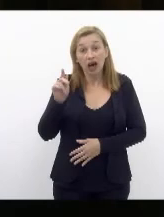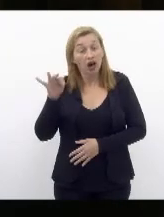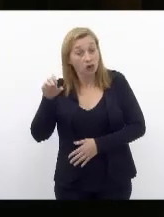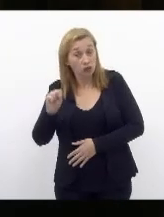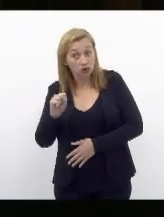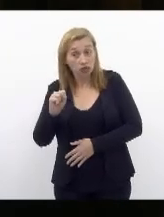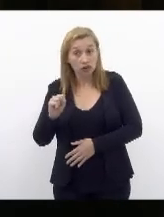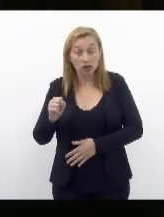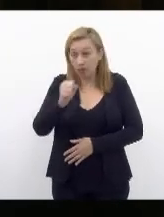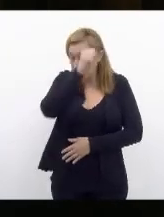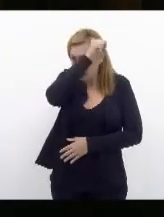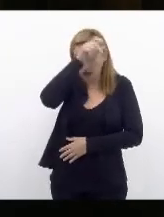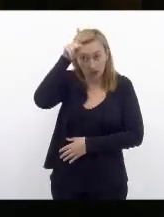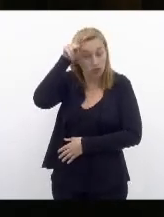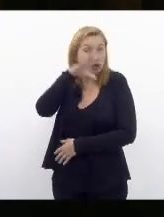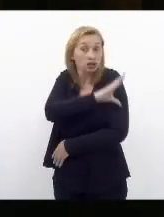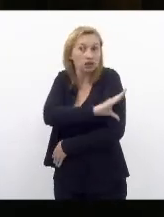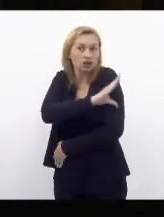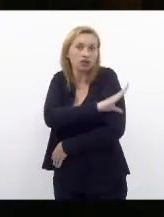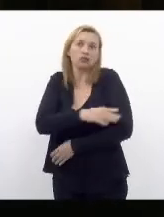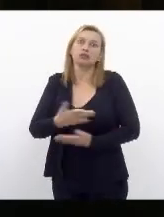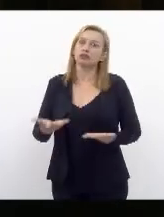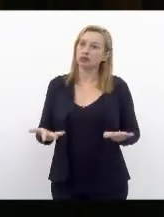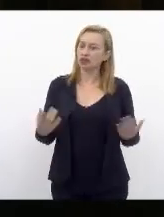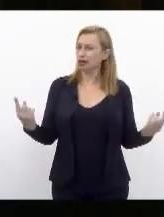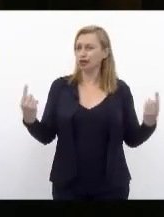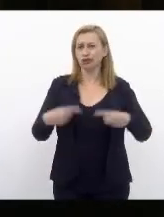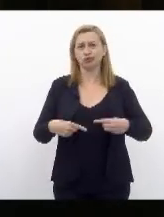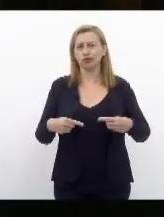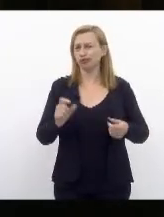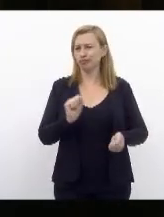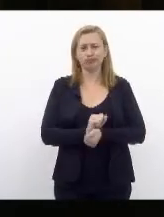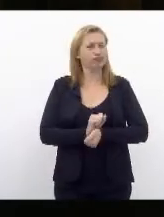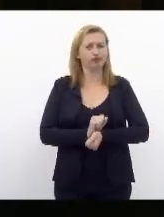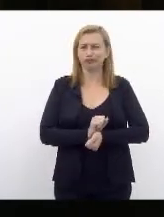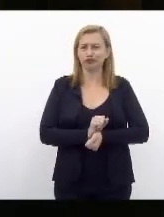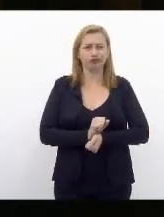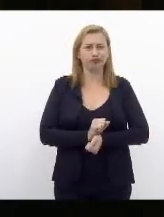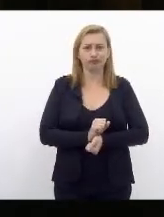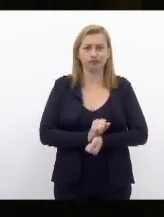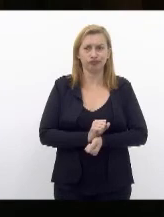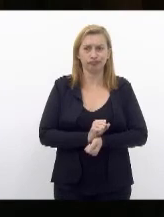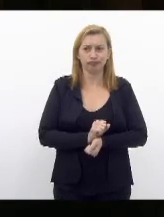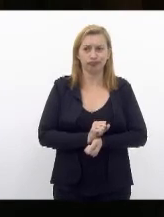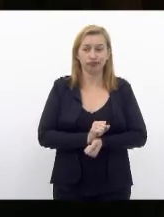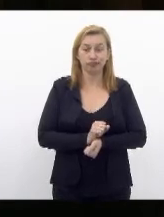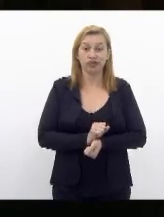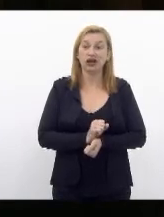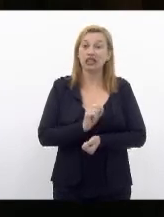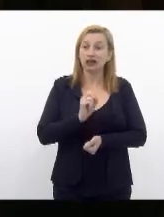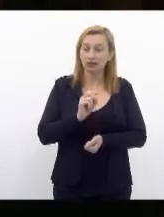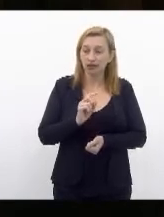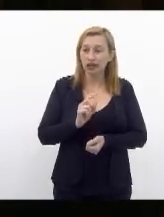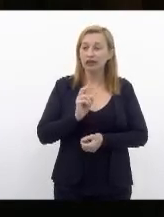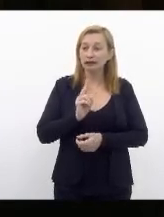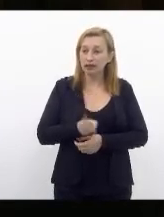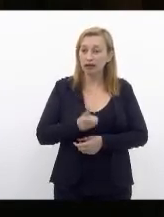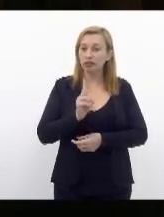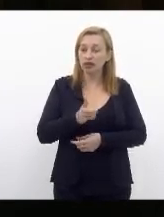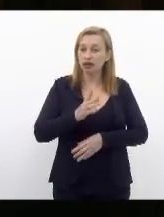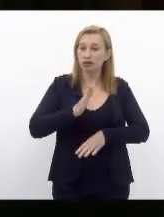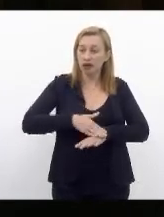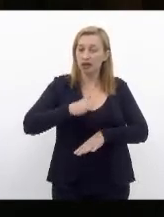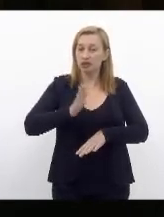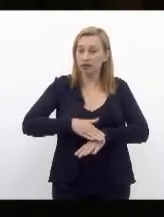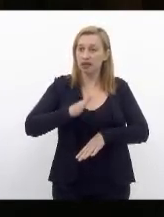Campos. Ora, essa disputa não vai mais parar, deputado Carlos Augusto. Vai ser um ataque veemente, cada vez